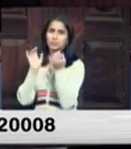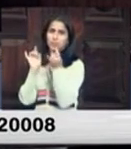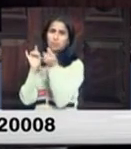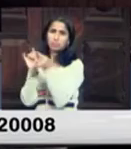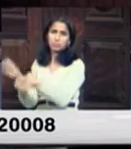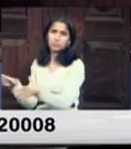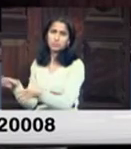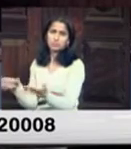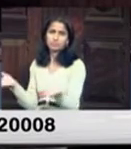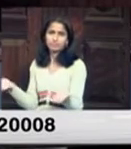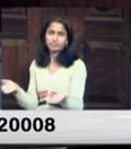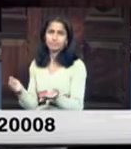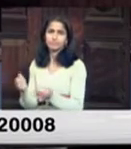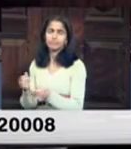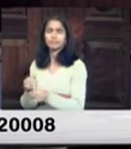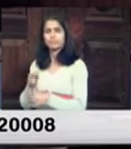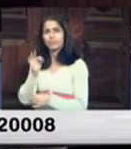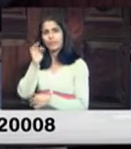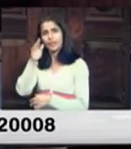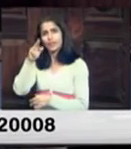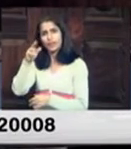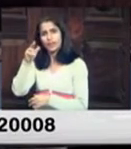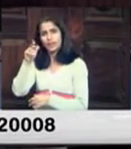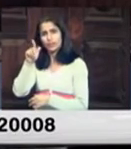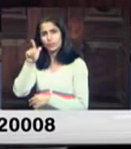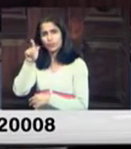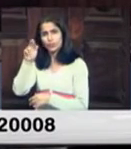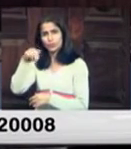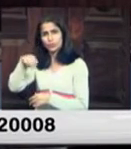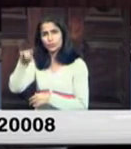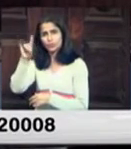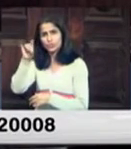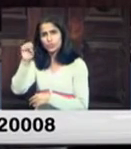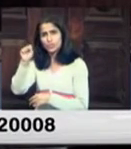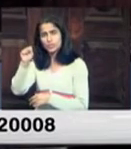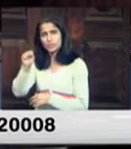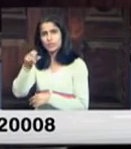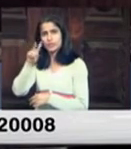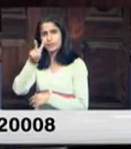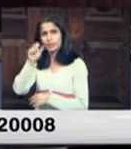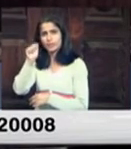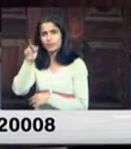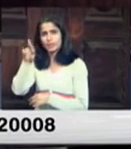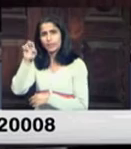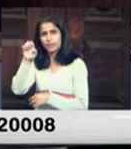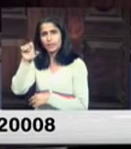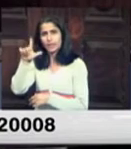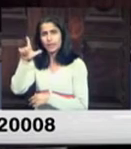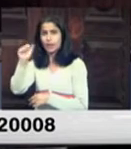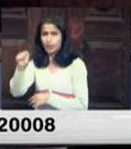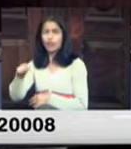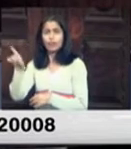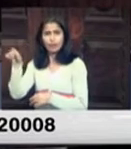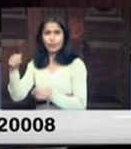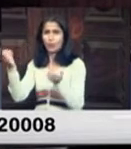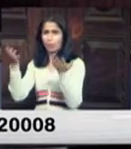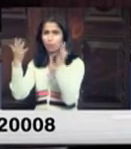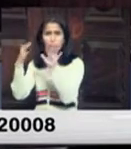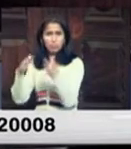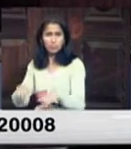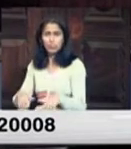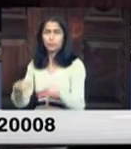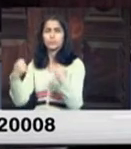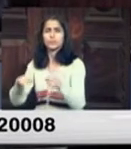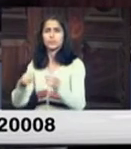abandonadas. A Fagundes Varela, no Engenho do Mato, caiu de podre, teve que ser demolida pelo Estado, depois de anos de